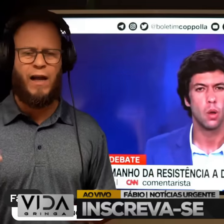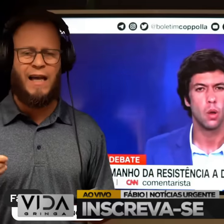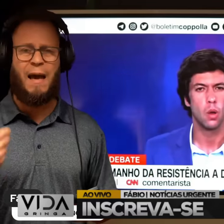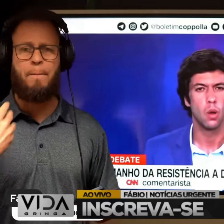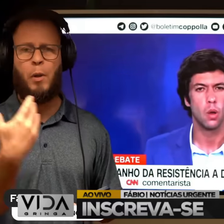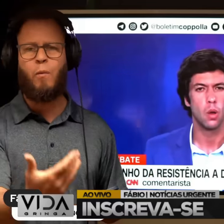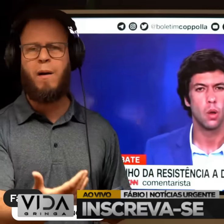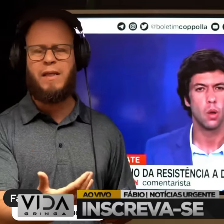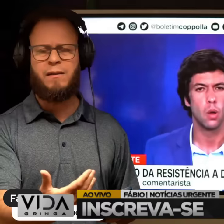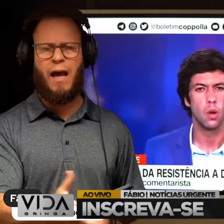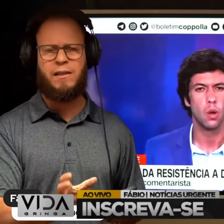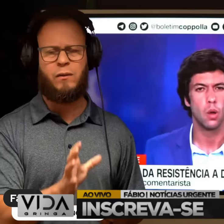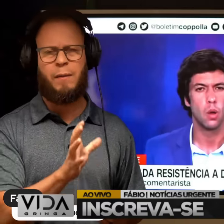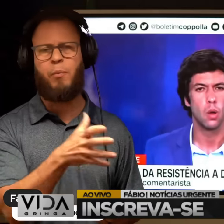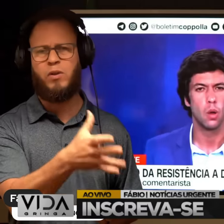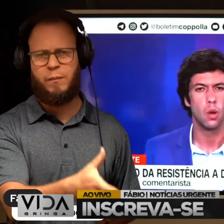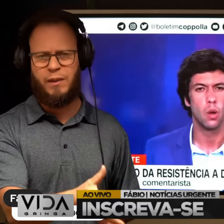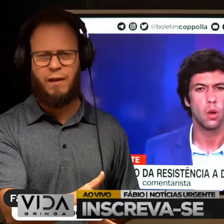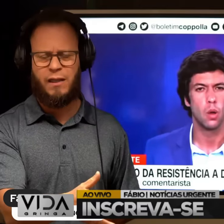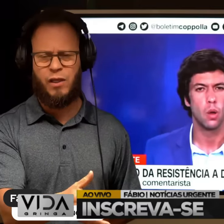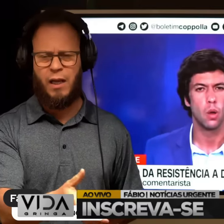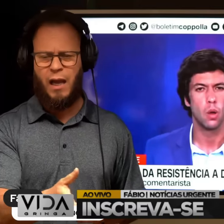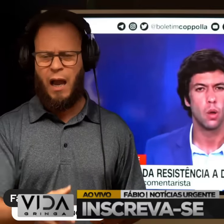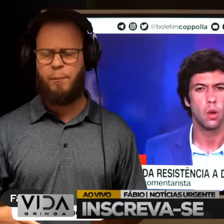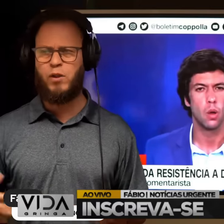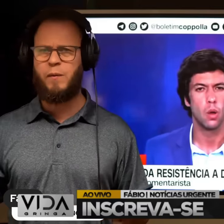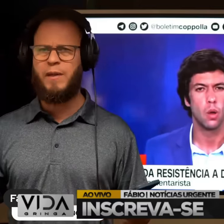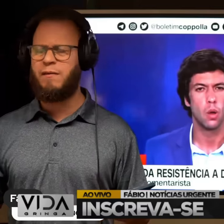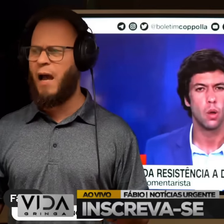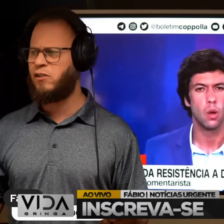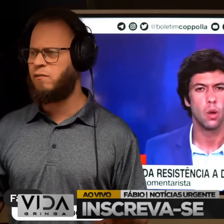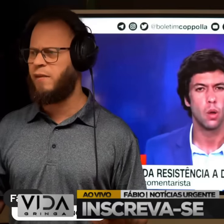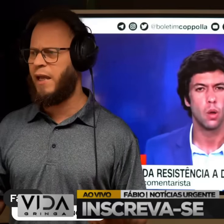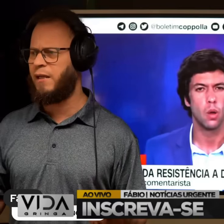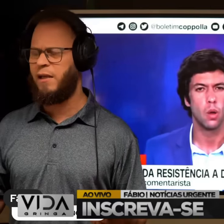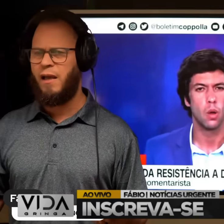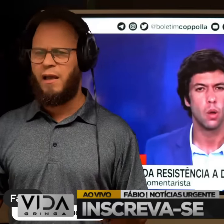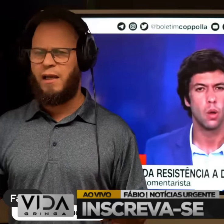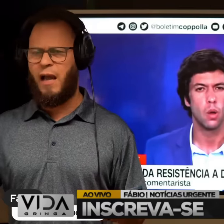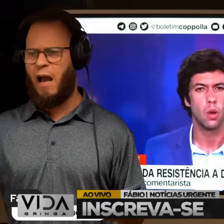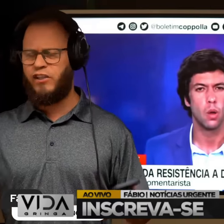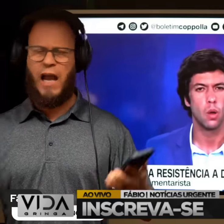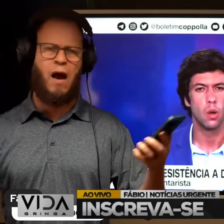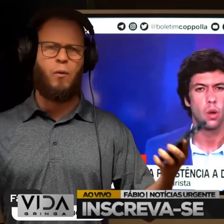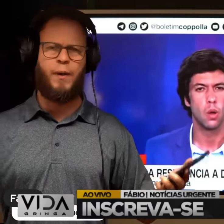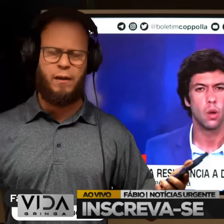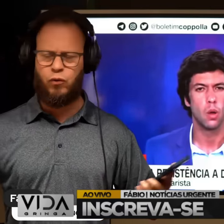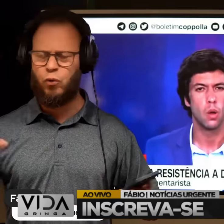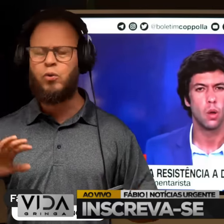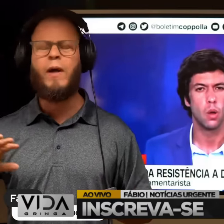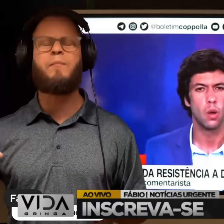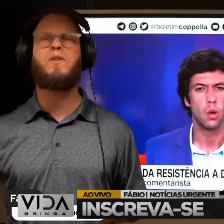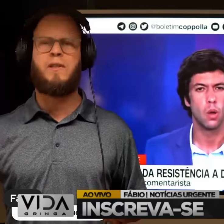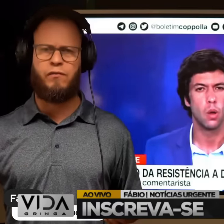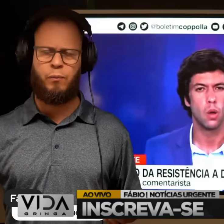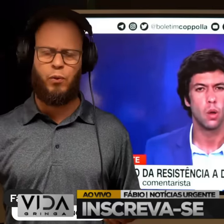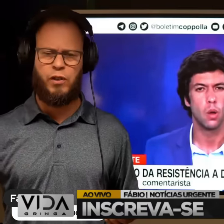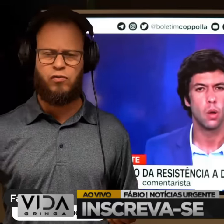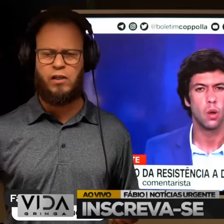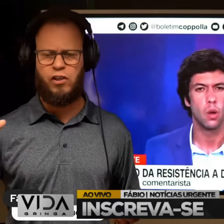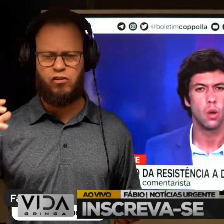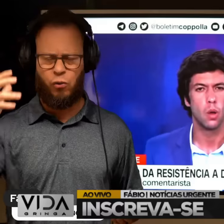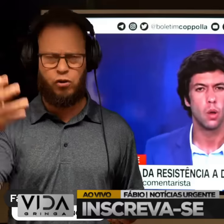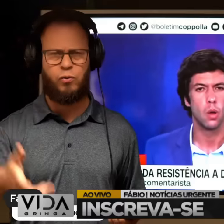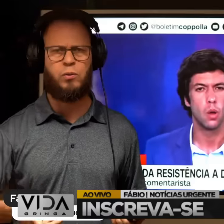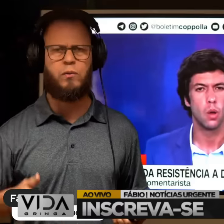tem que focar é na probabilidade, não na possibilidade. A possibilidade dele, de A ou B, tudo é possível. Por isso